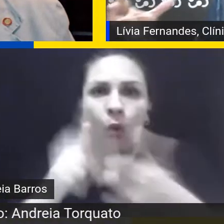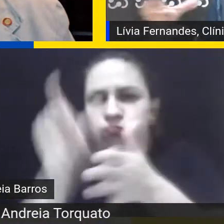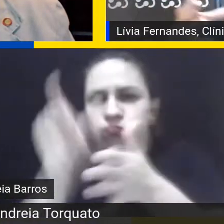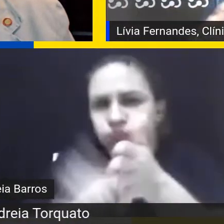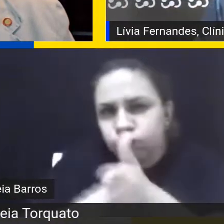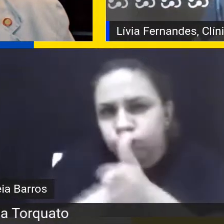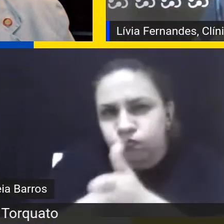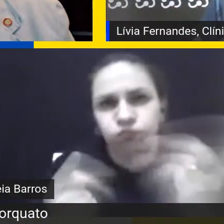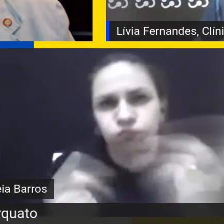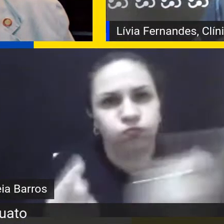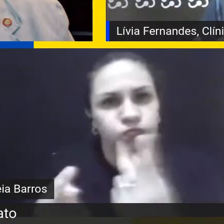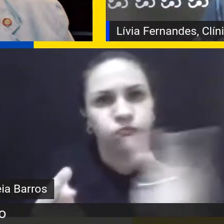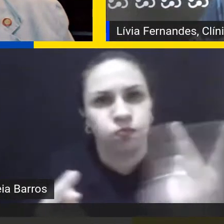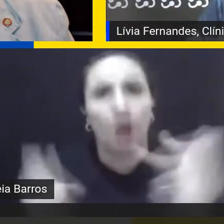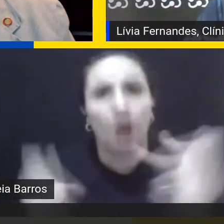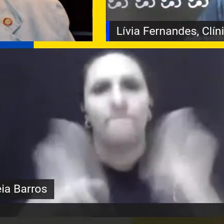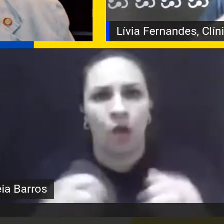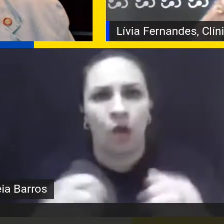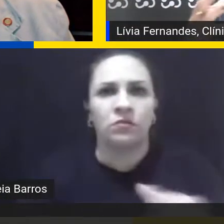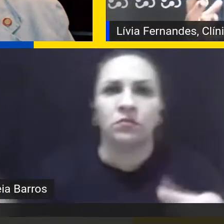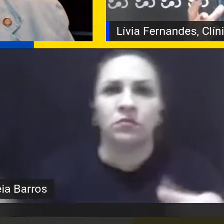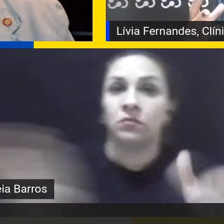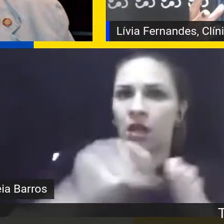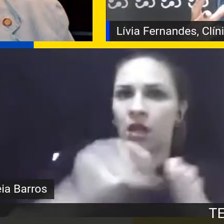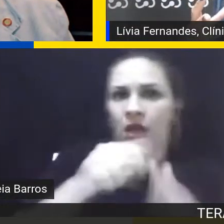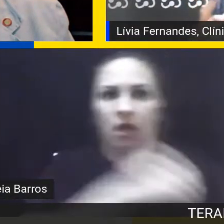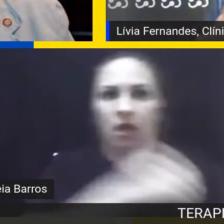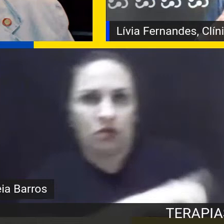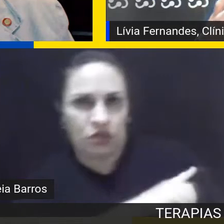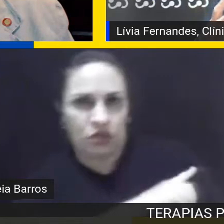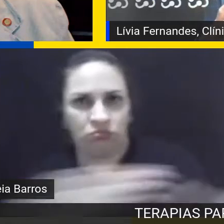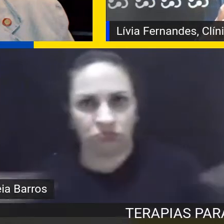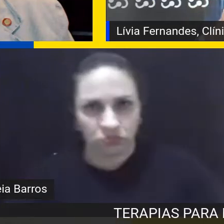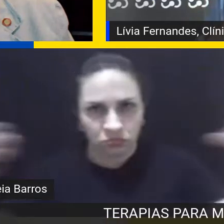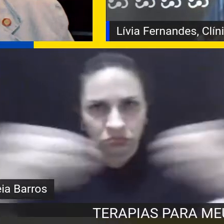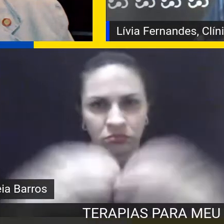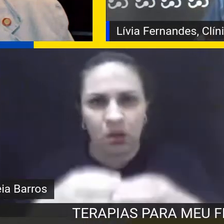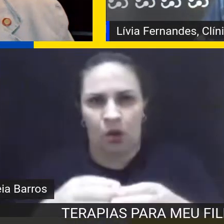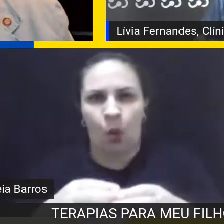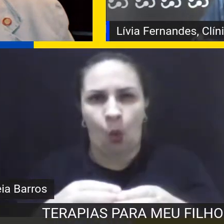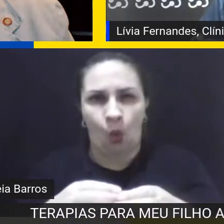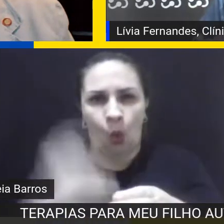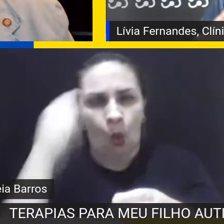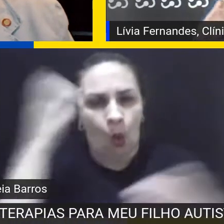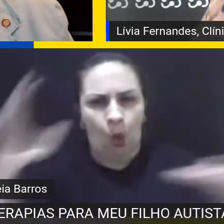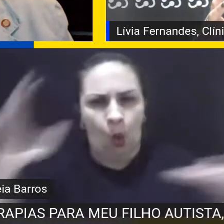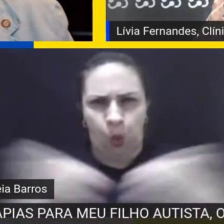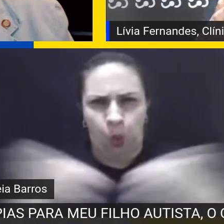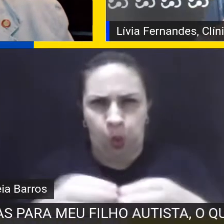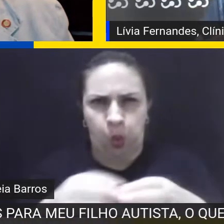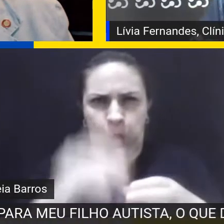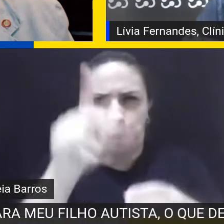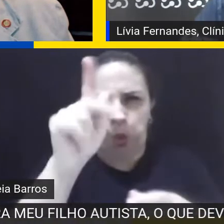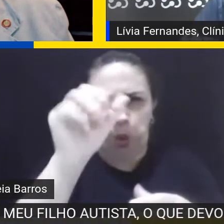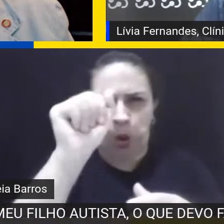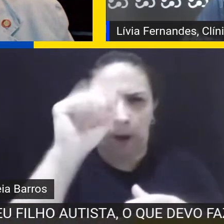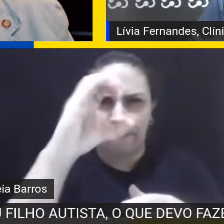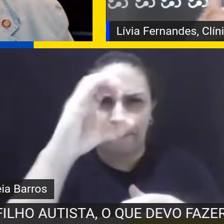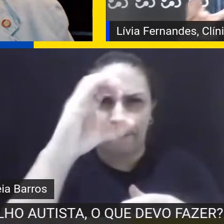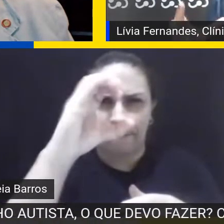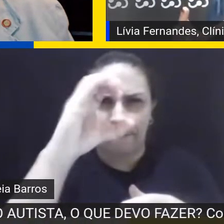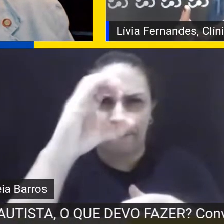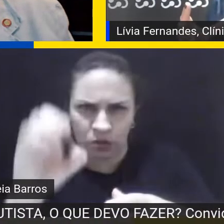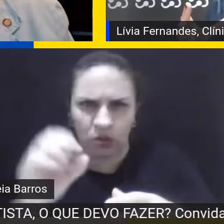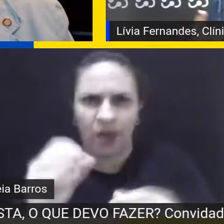ela entra na clínica interação com um pacote. Então, hoje, ela faz tudo o que ela